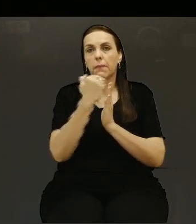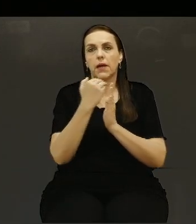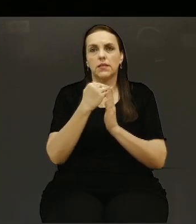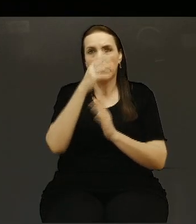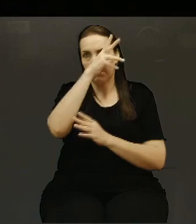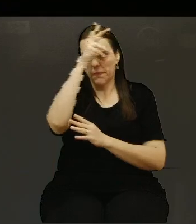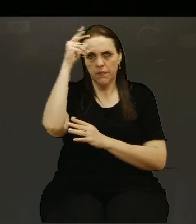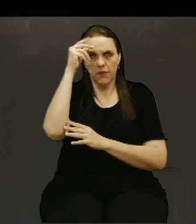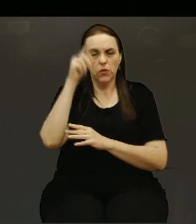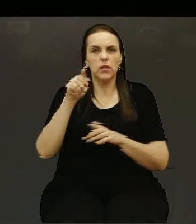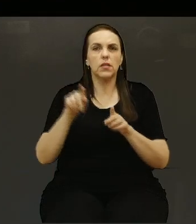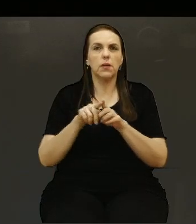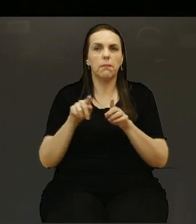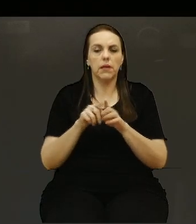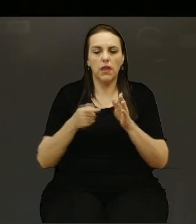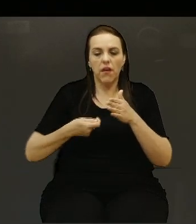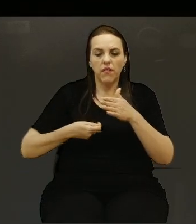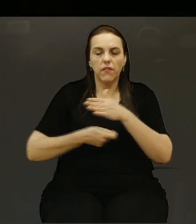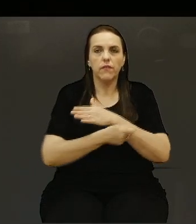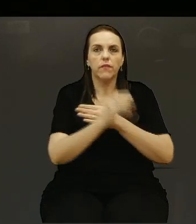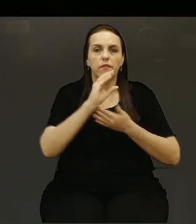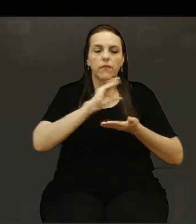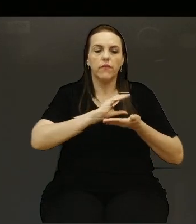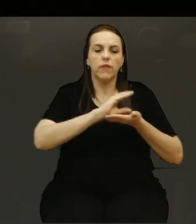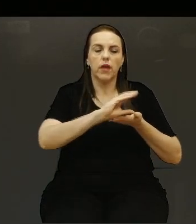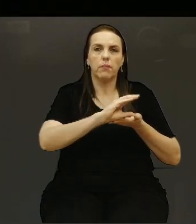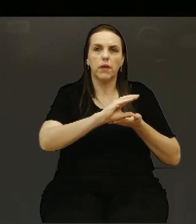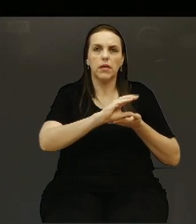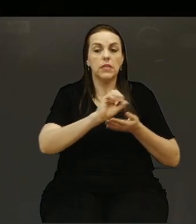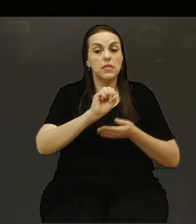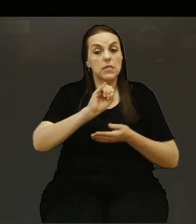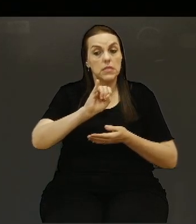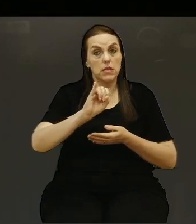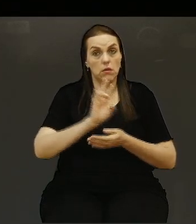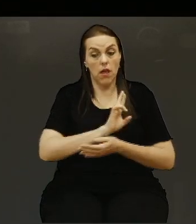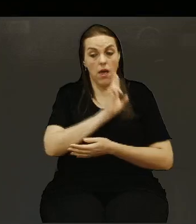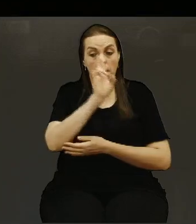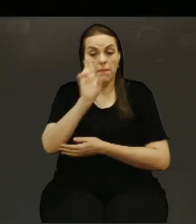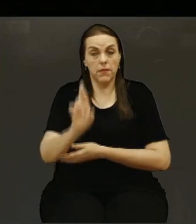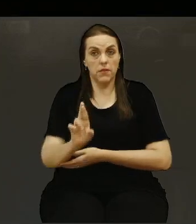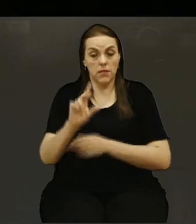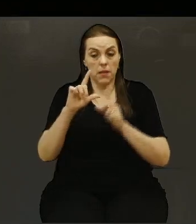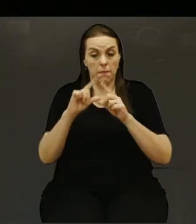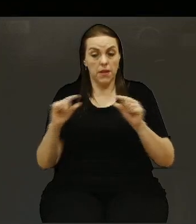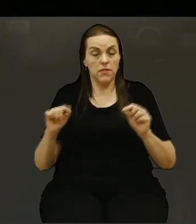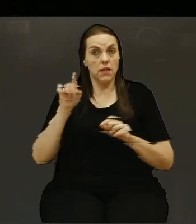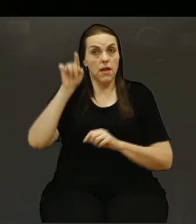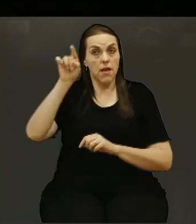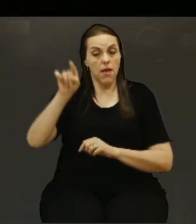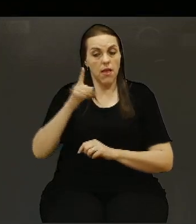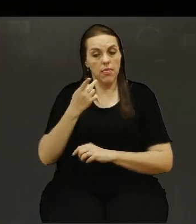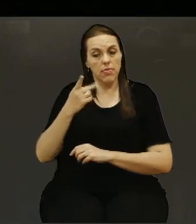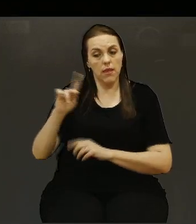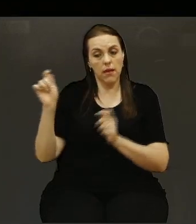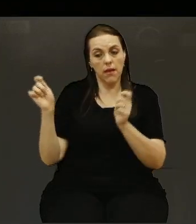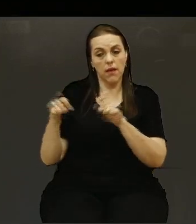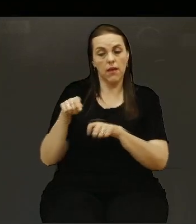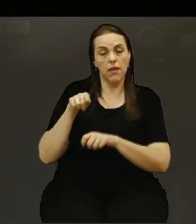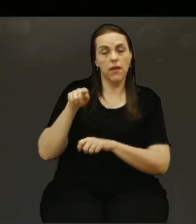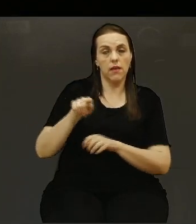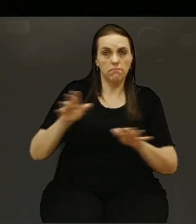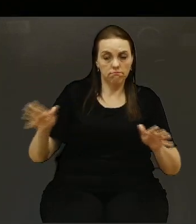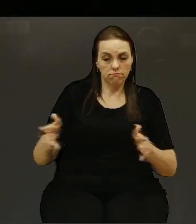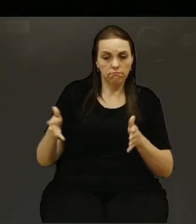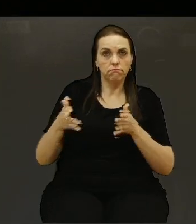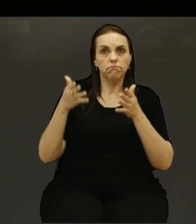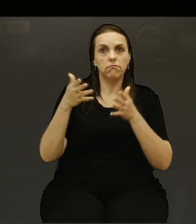expende verba para manter o seu representante em Brasília. É competência do seu representante promover